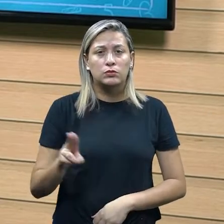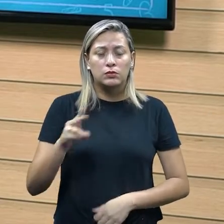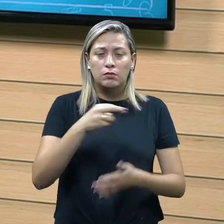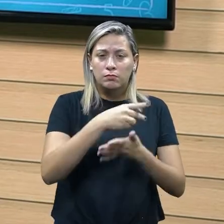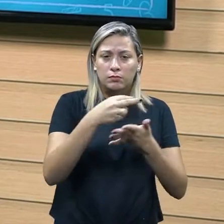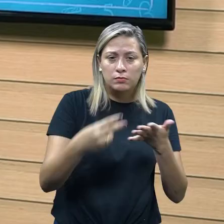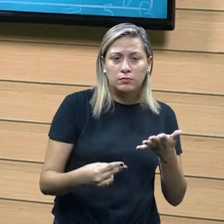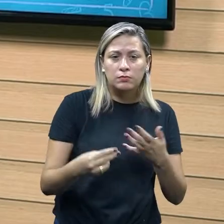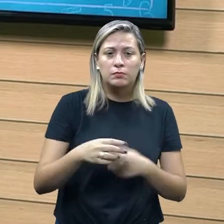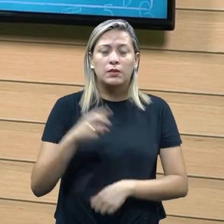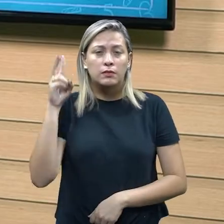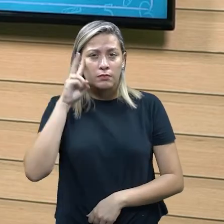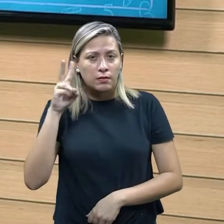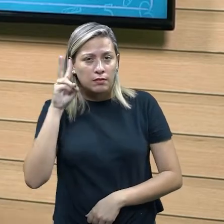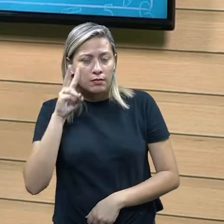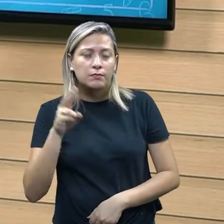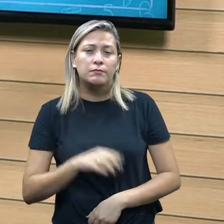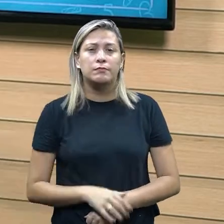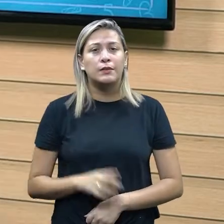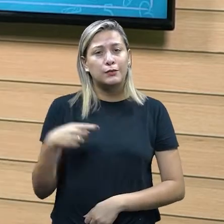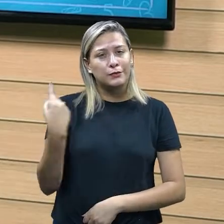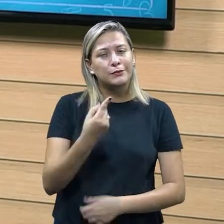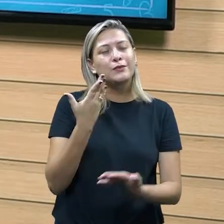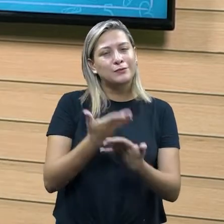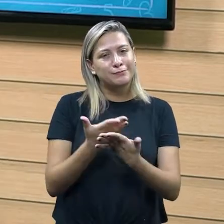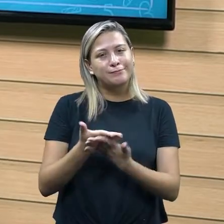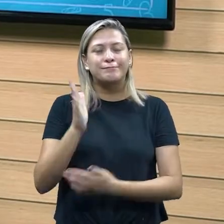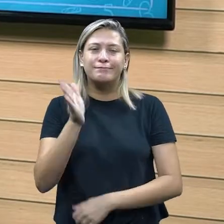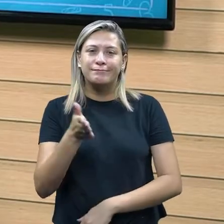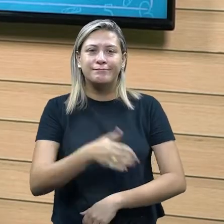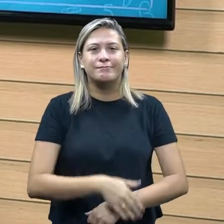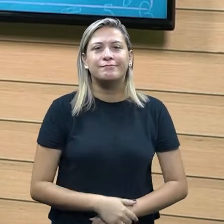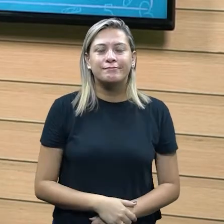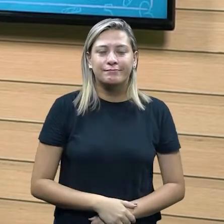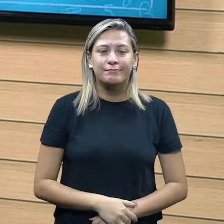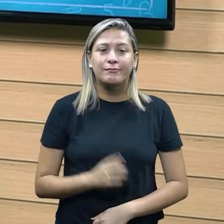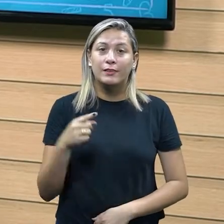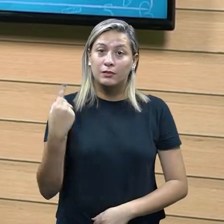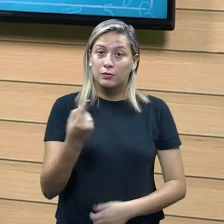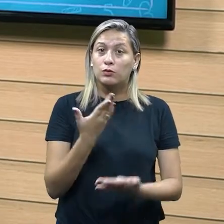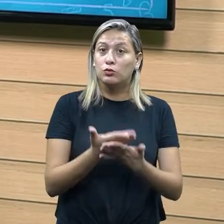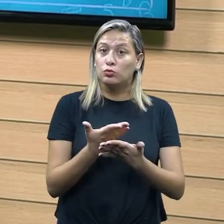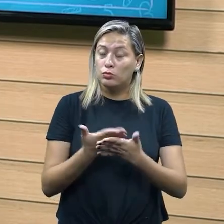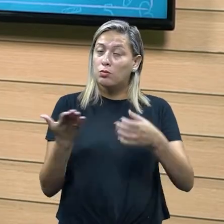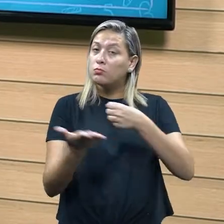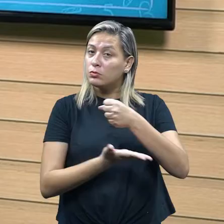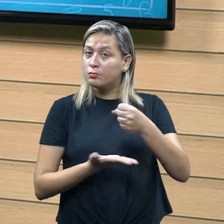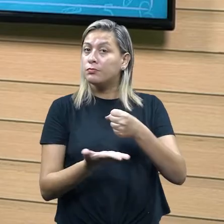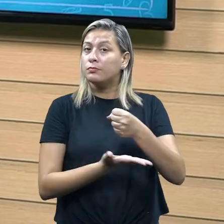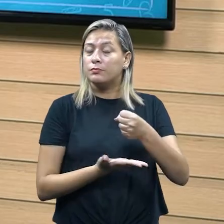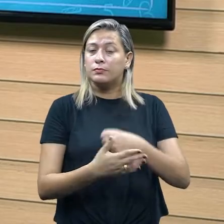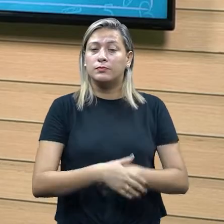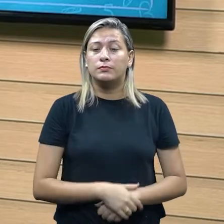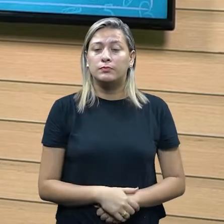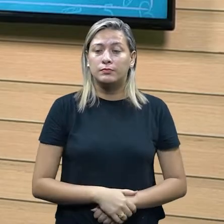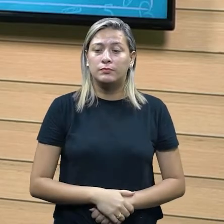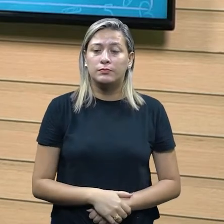da ferramenta, vocês podem lembrar de tudo isso que a gente conversou aqui, né? A gente viu o básico dessas